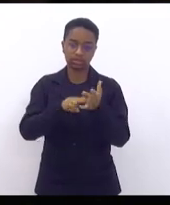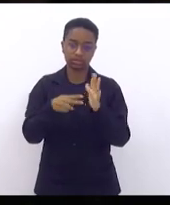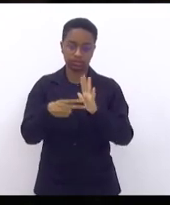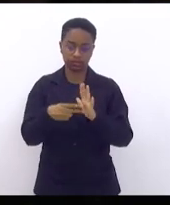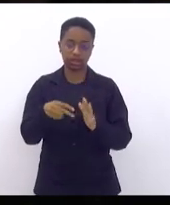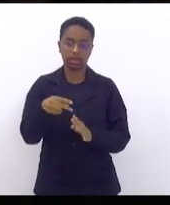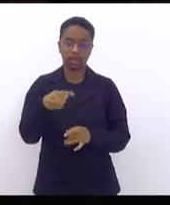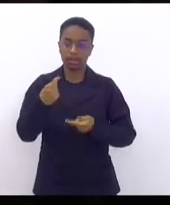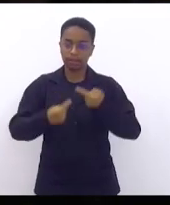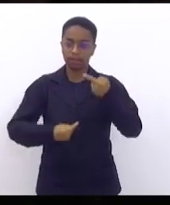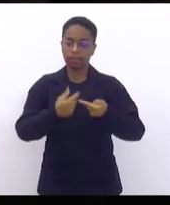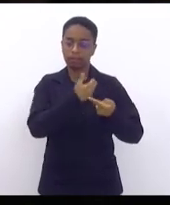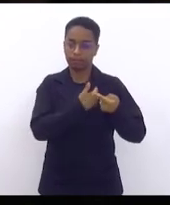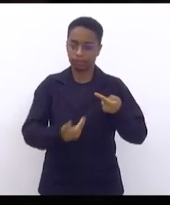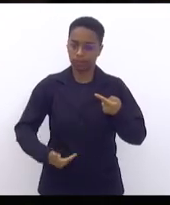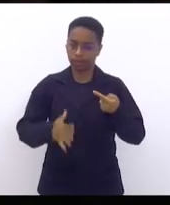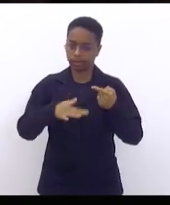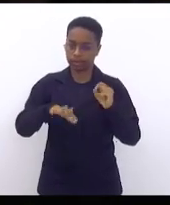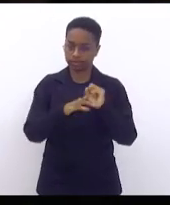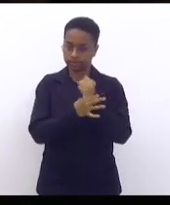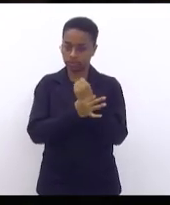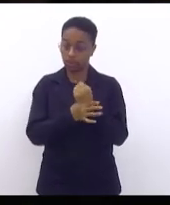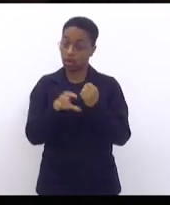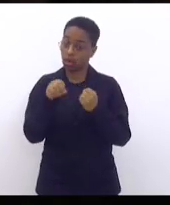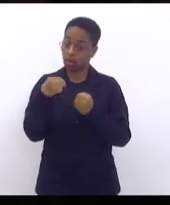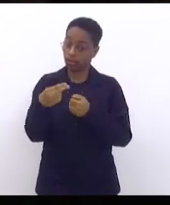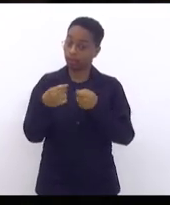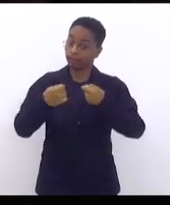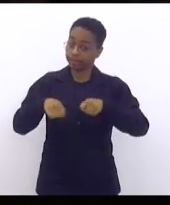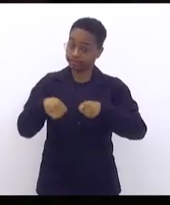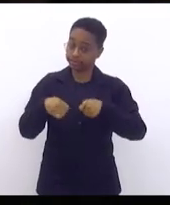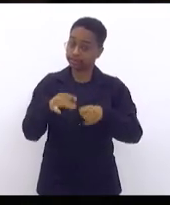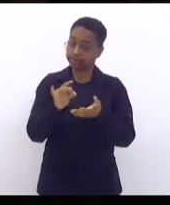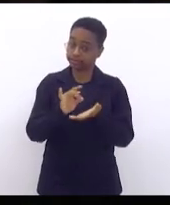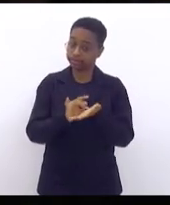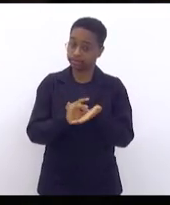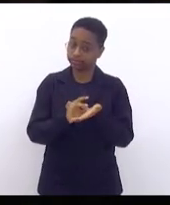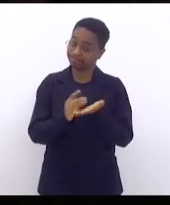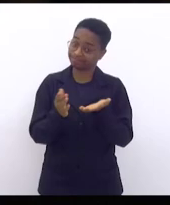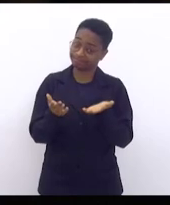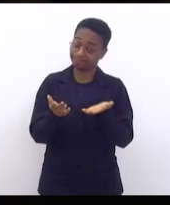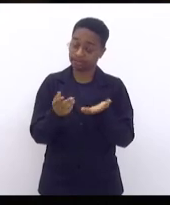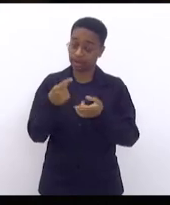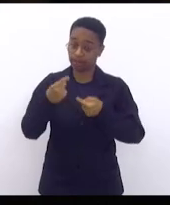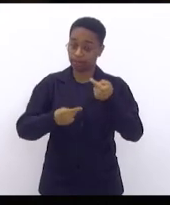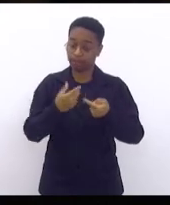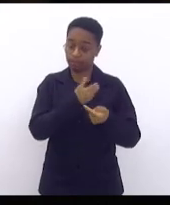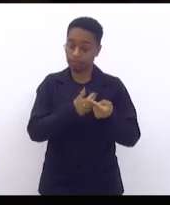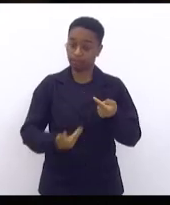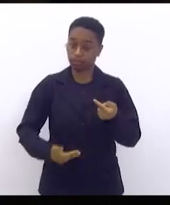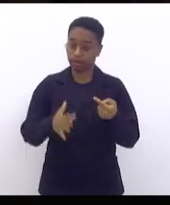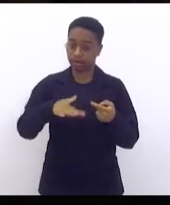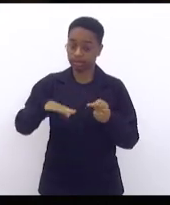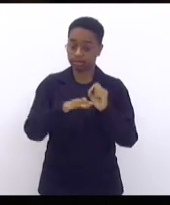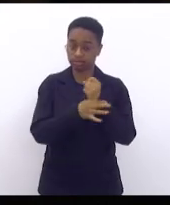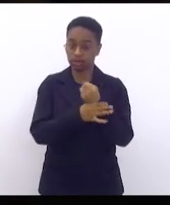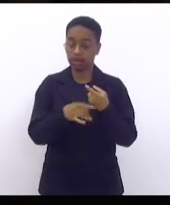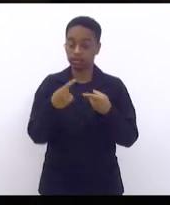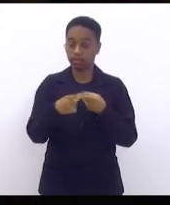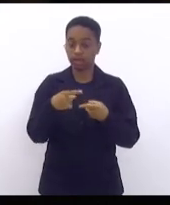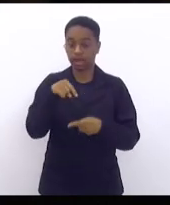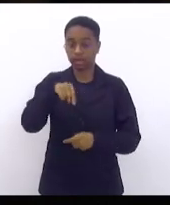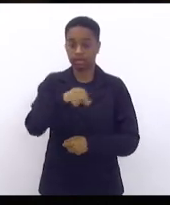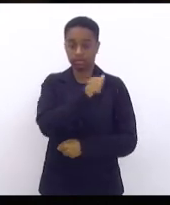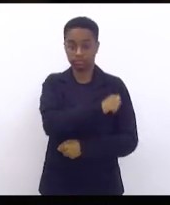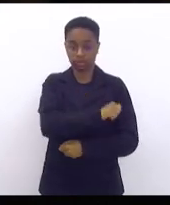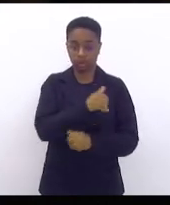a política pública de segurança, ou o que deveria ser, né, na verdade, uma política pública de segurança, porque o Estado do Rio de